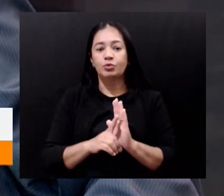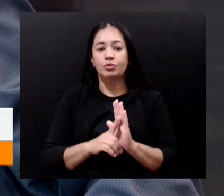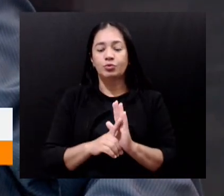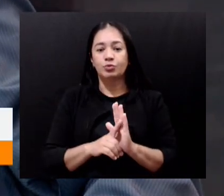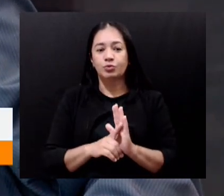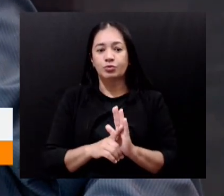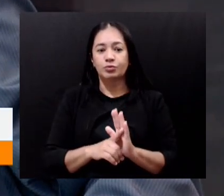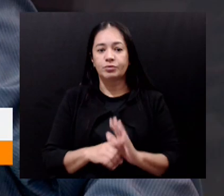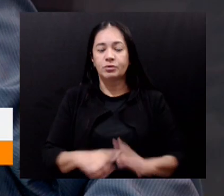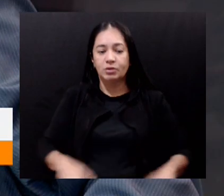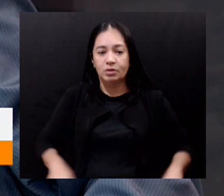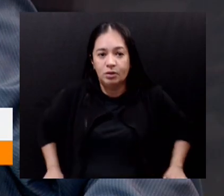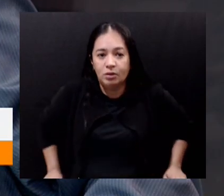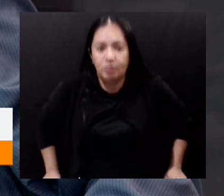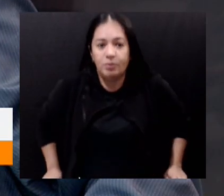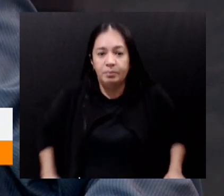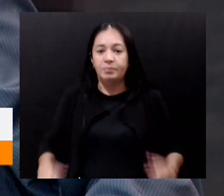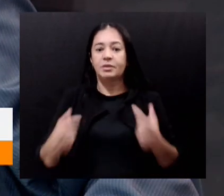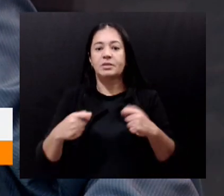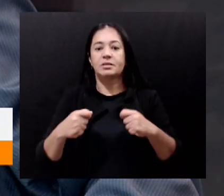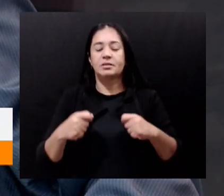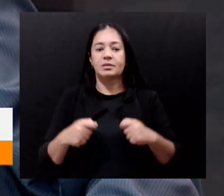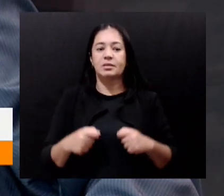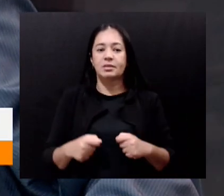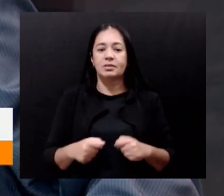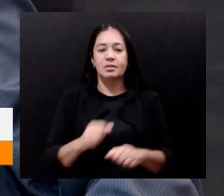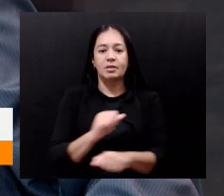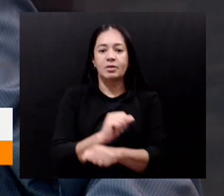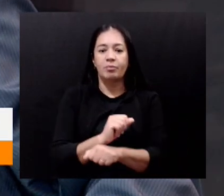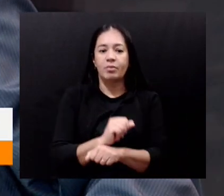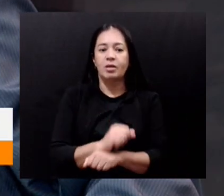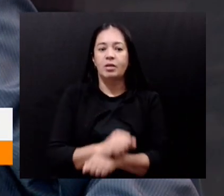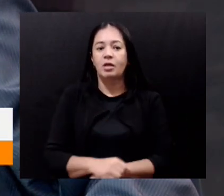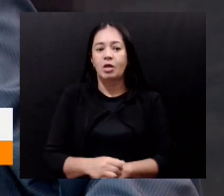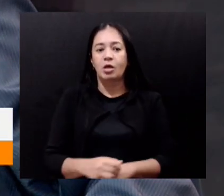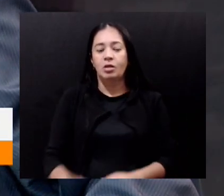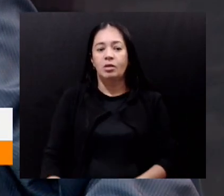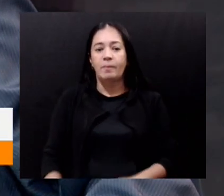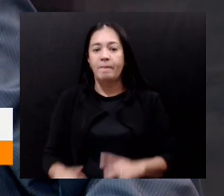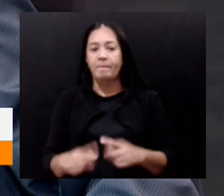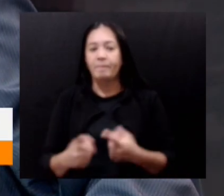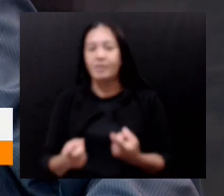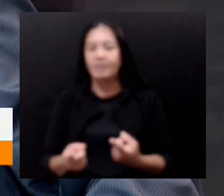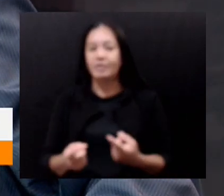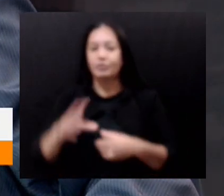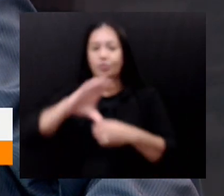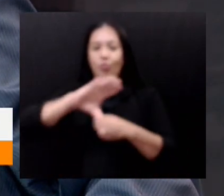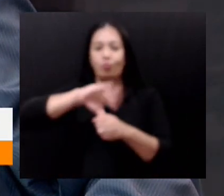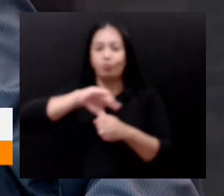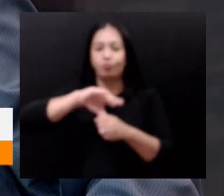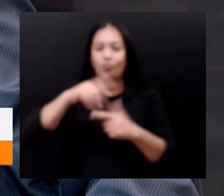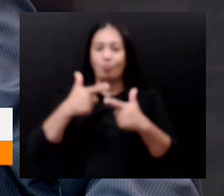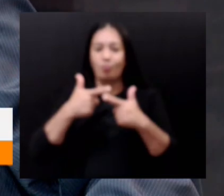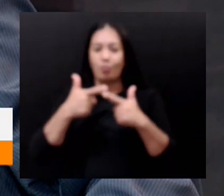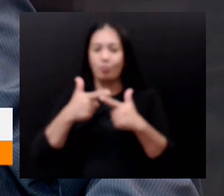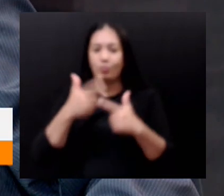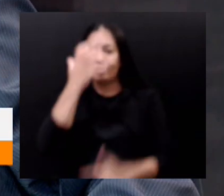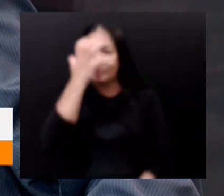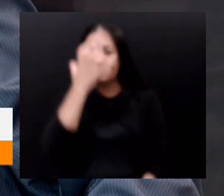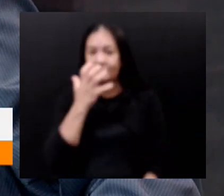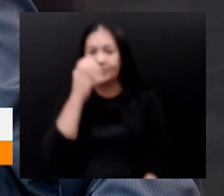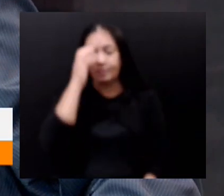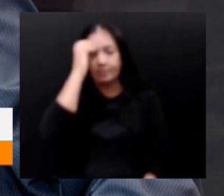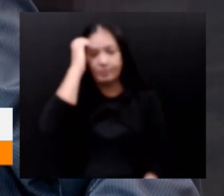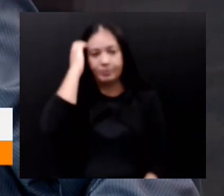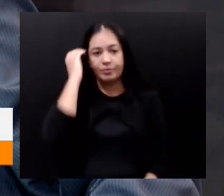que aguardar, mas, consulado é outro problema sério. Nós estamos falando hoje, com o bom trabalho do novo cônsul Domenico